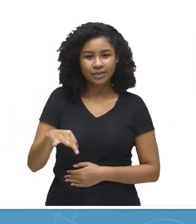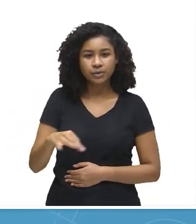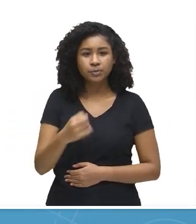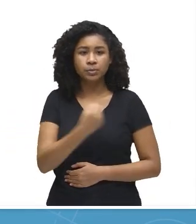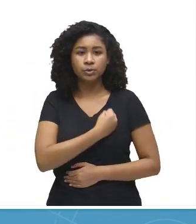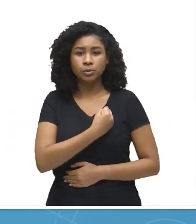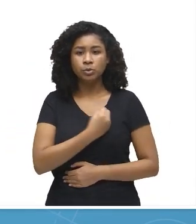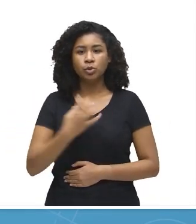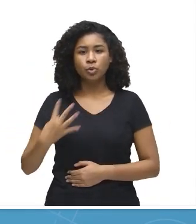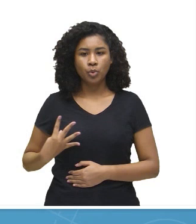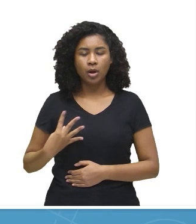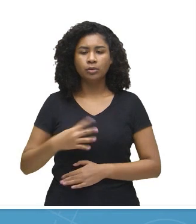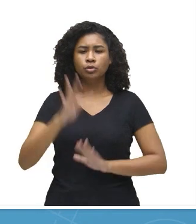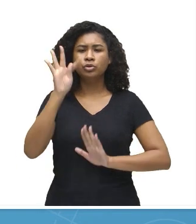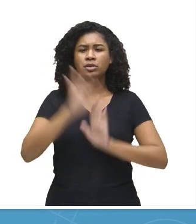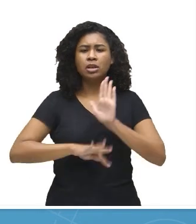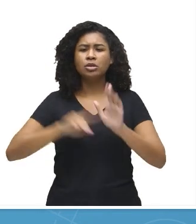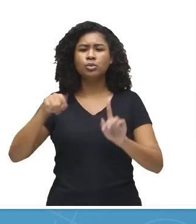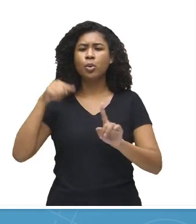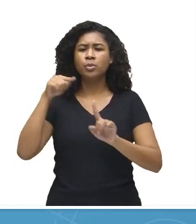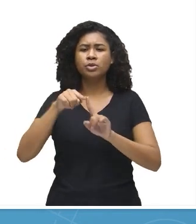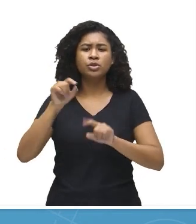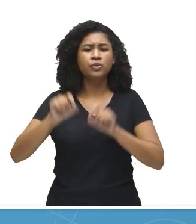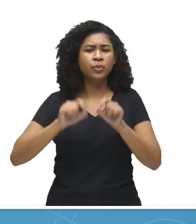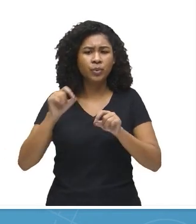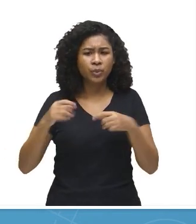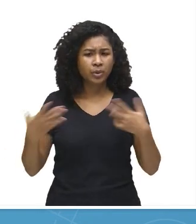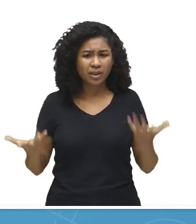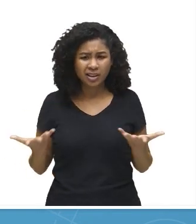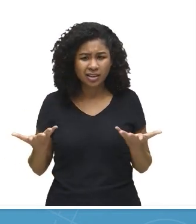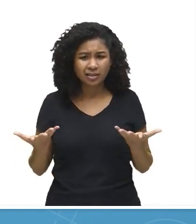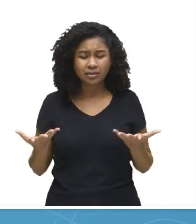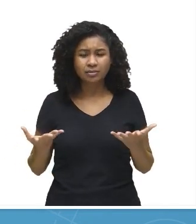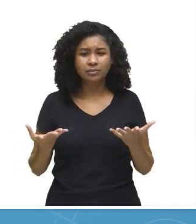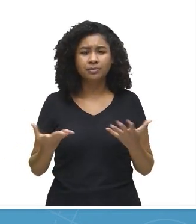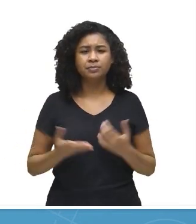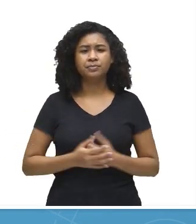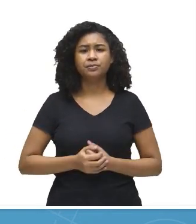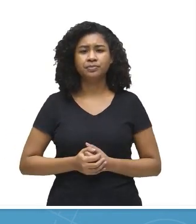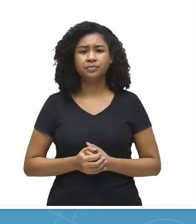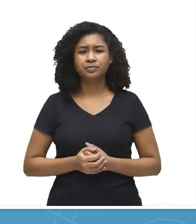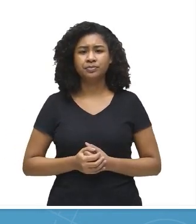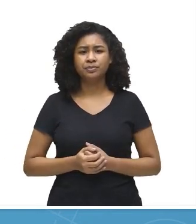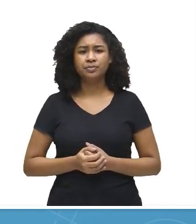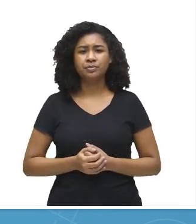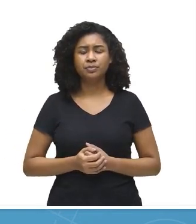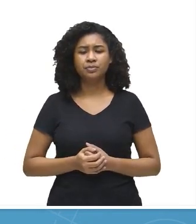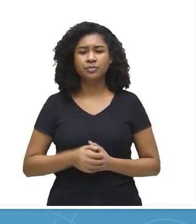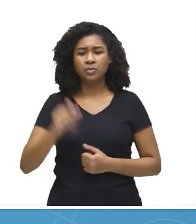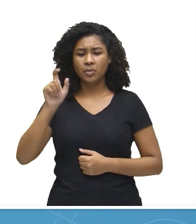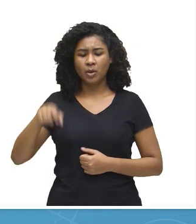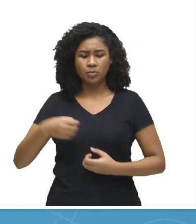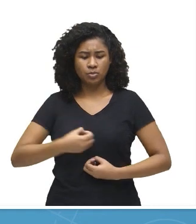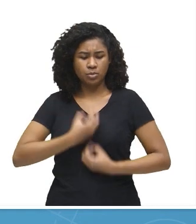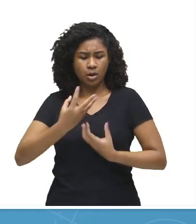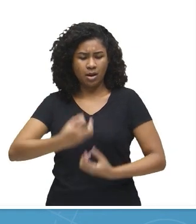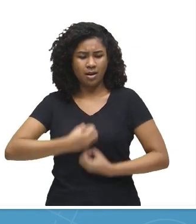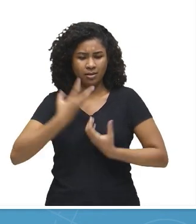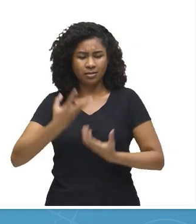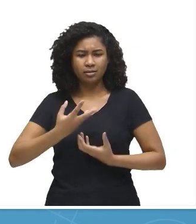foi escrito com a finalidade de quê? Qual foi a finalidade, né, do poeta ter escrito esse